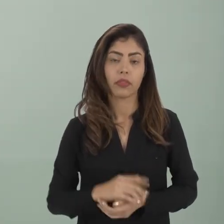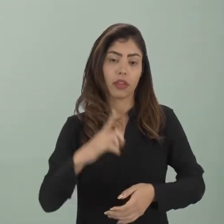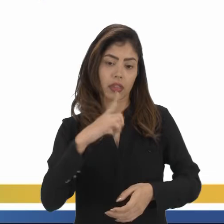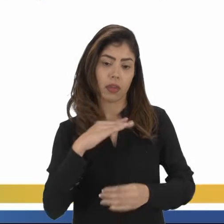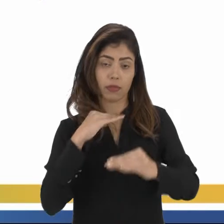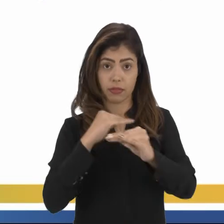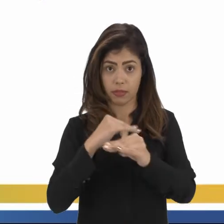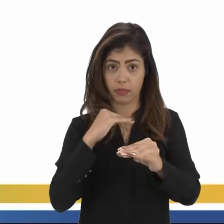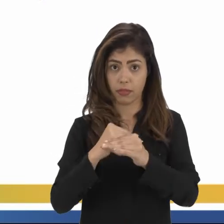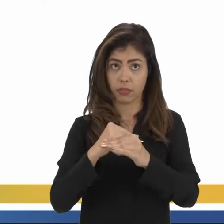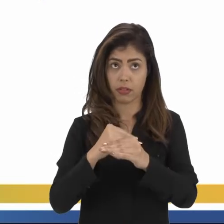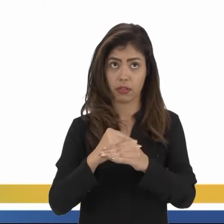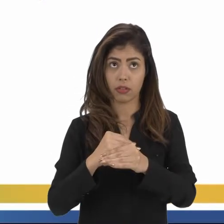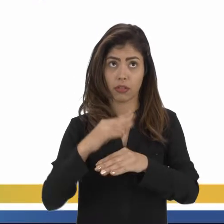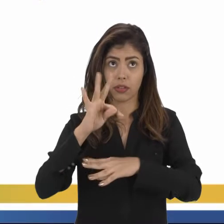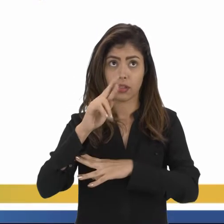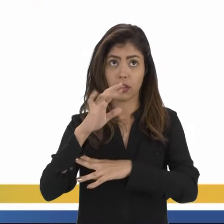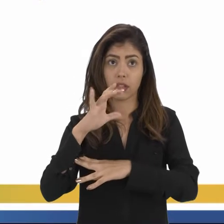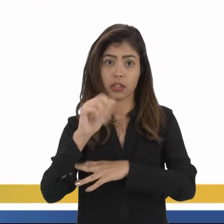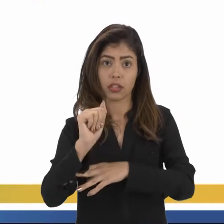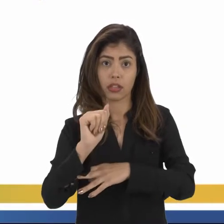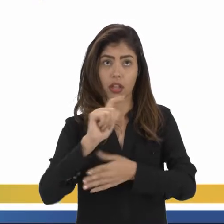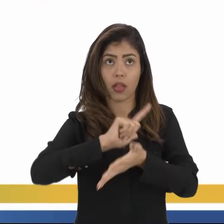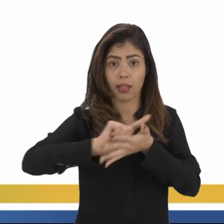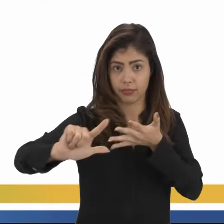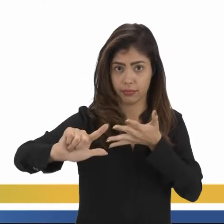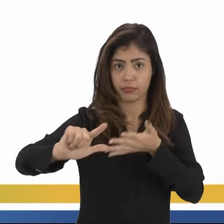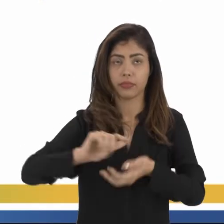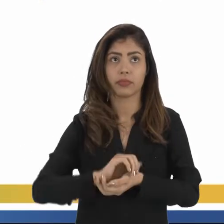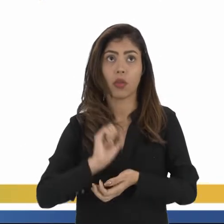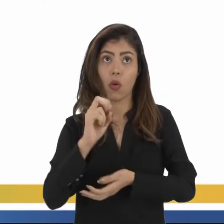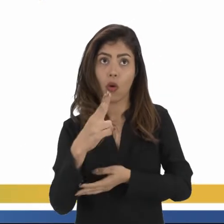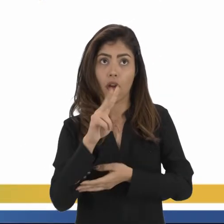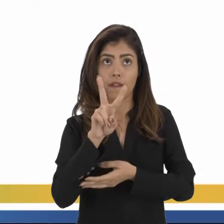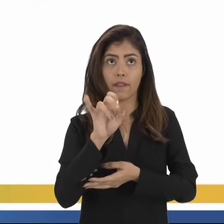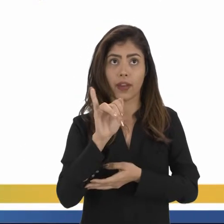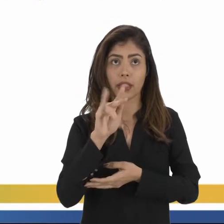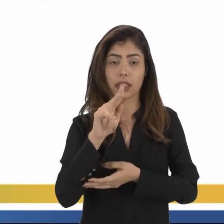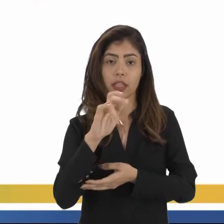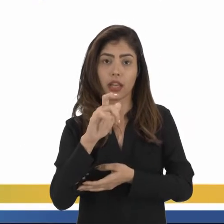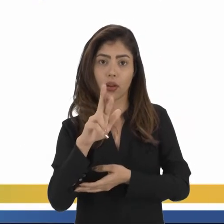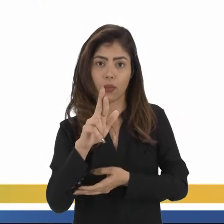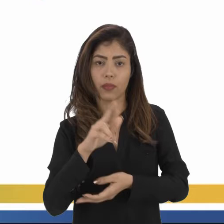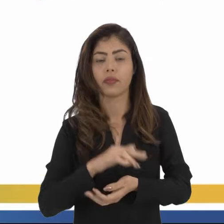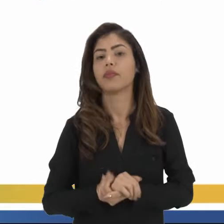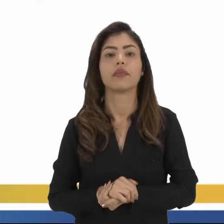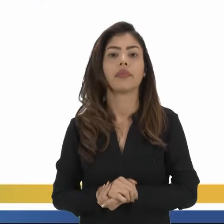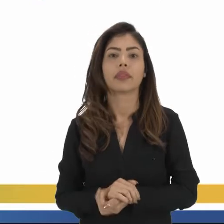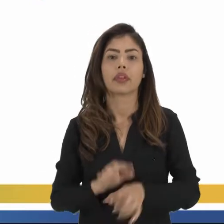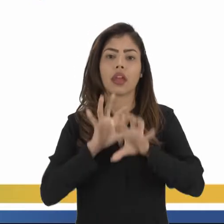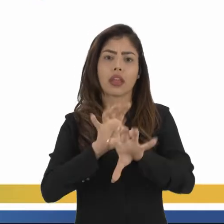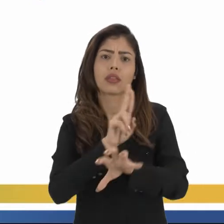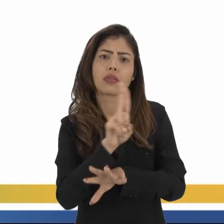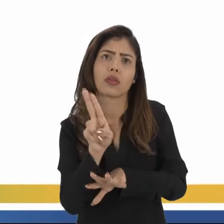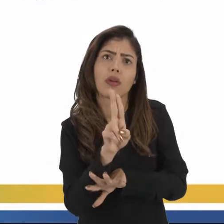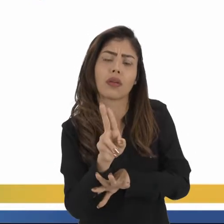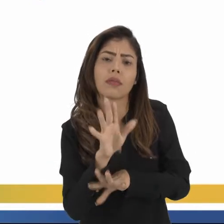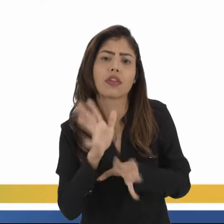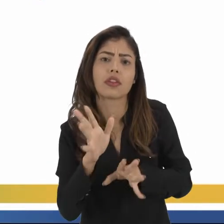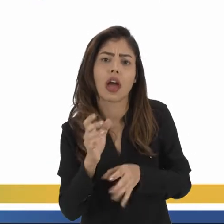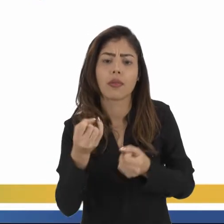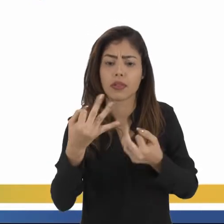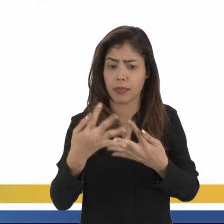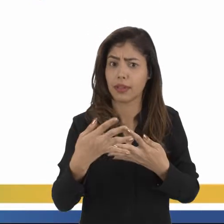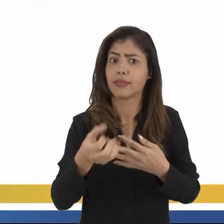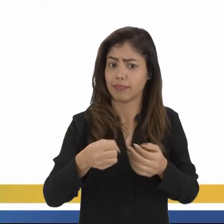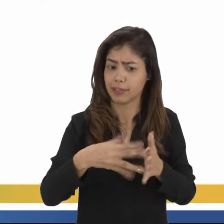Temos também o nosso tecido muscular liso ou visceral. Esse nome, ele já nos diz